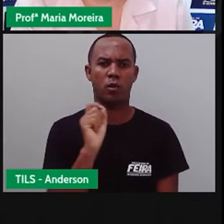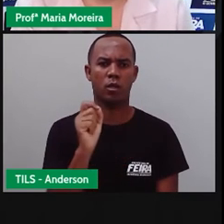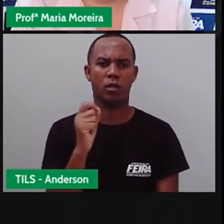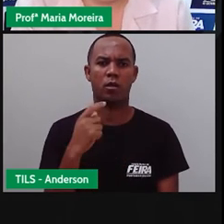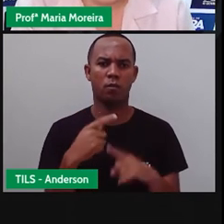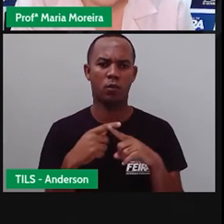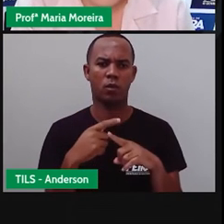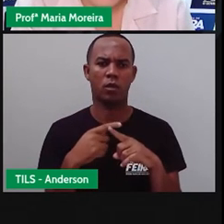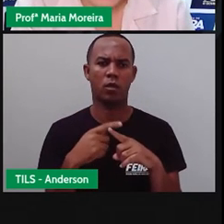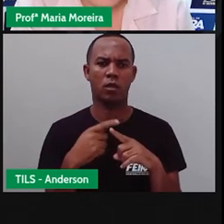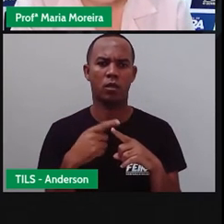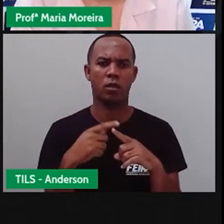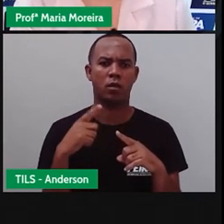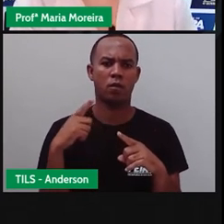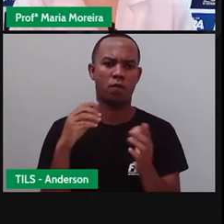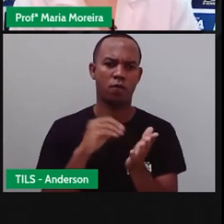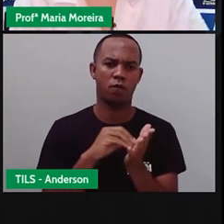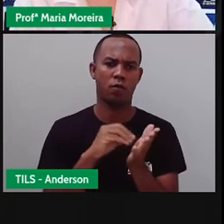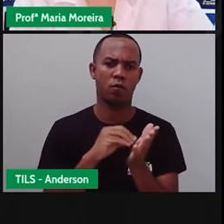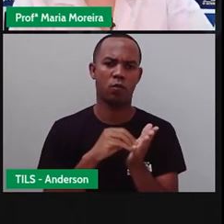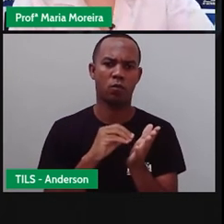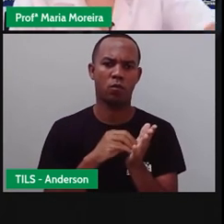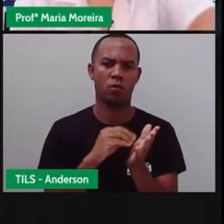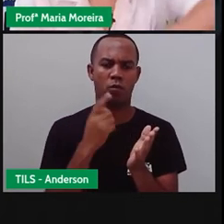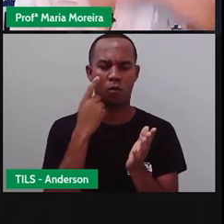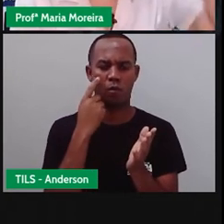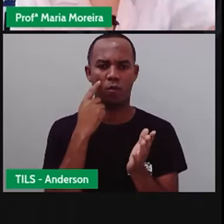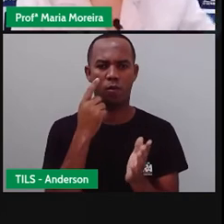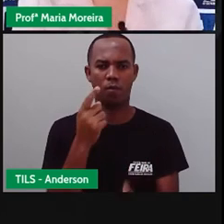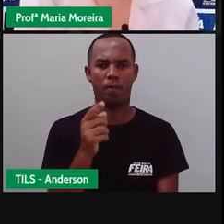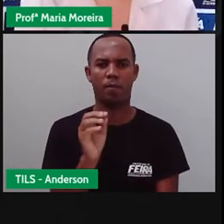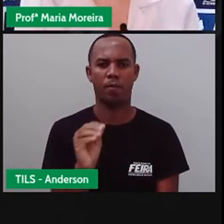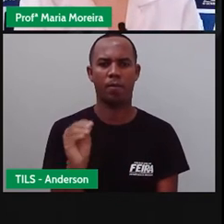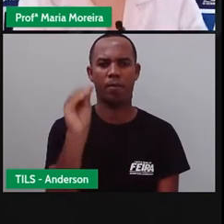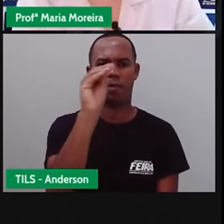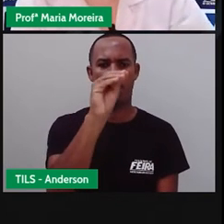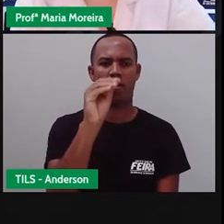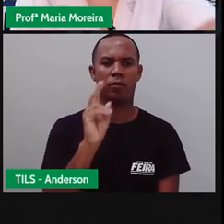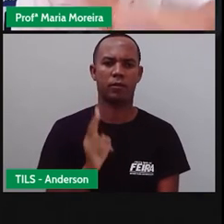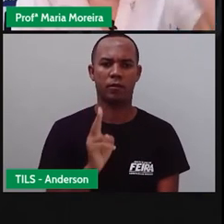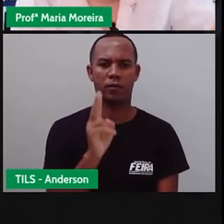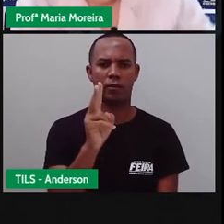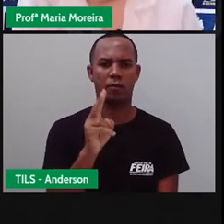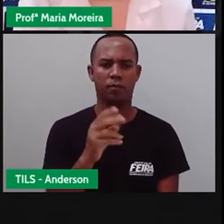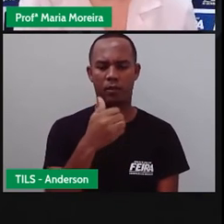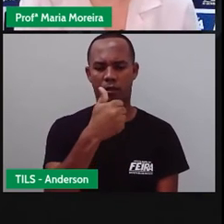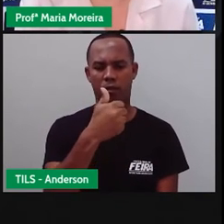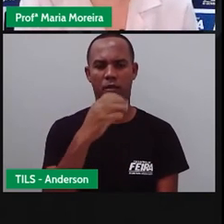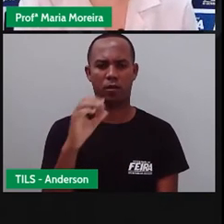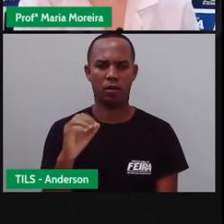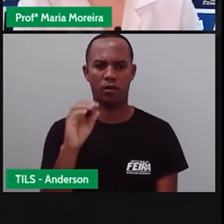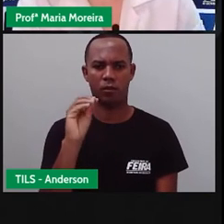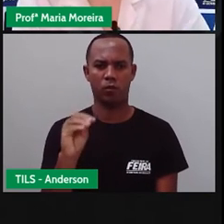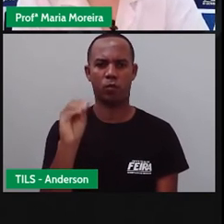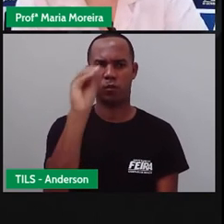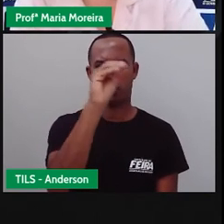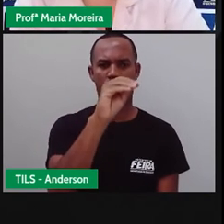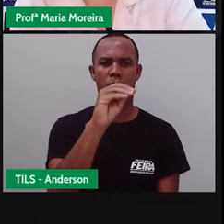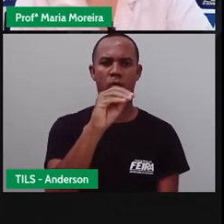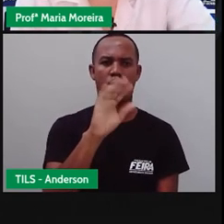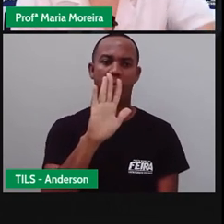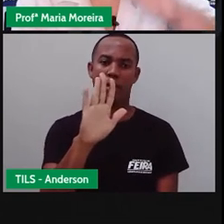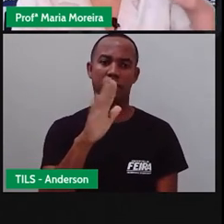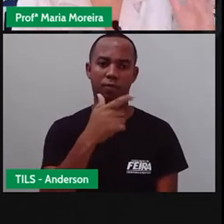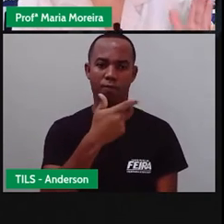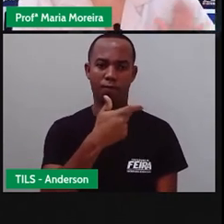porque sobrou uma dezena e a não dá é só para próxima casa sempre que aparece 10 próximo à casa se